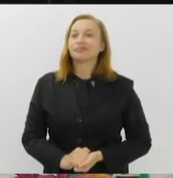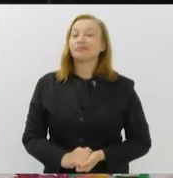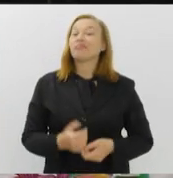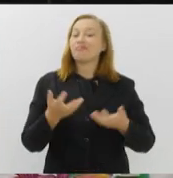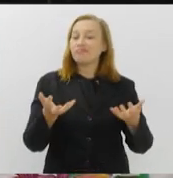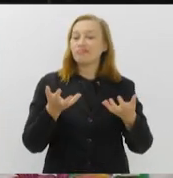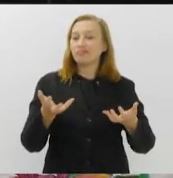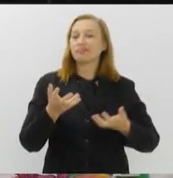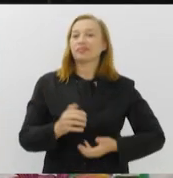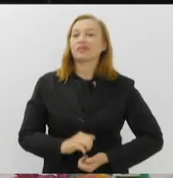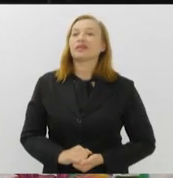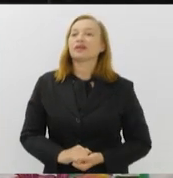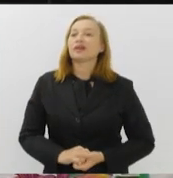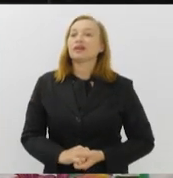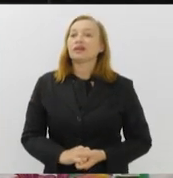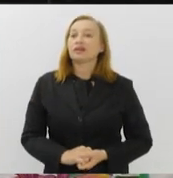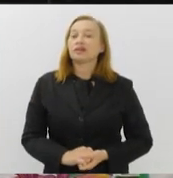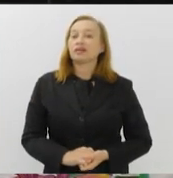Quero